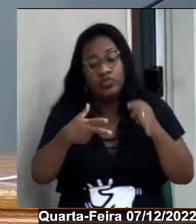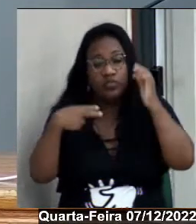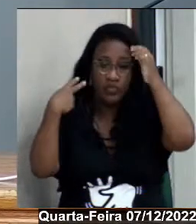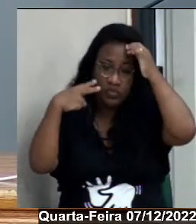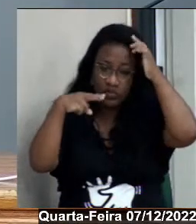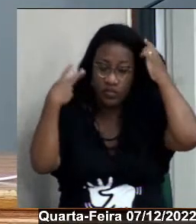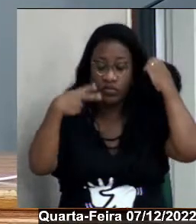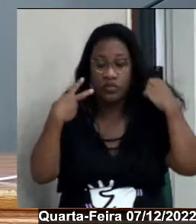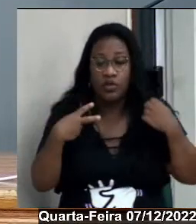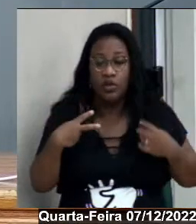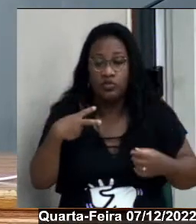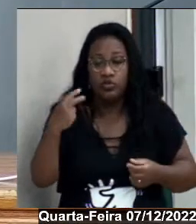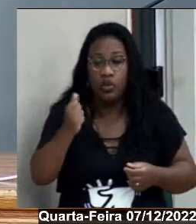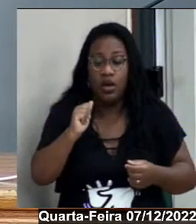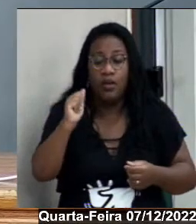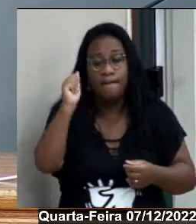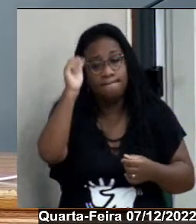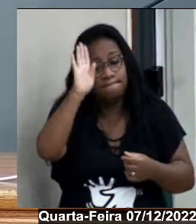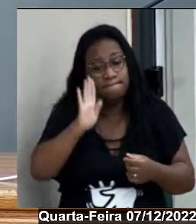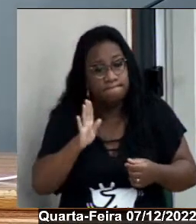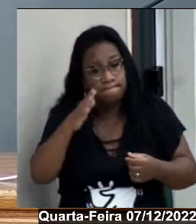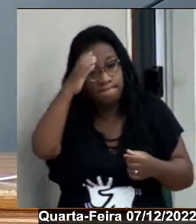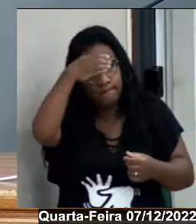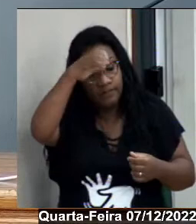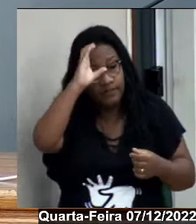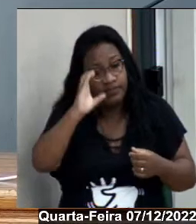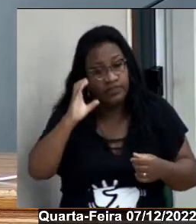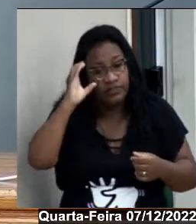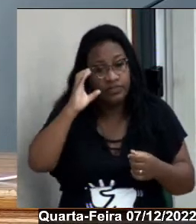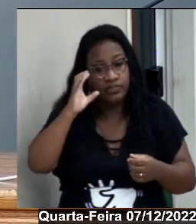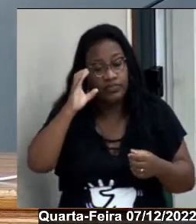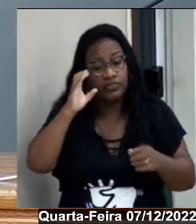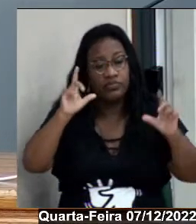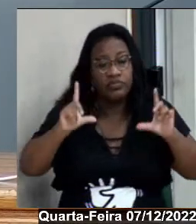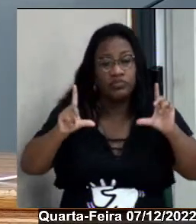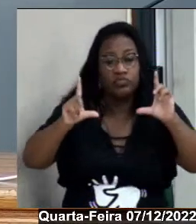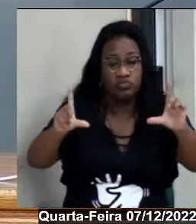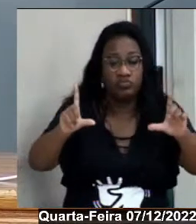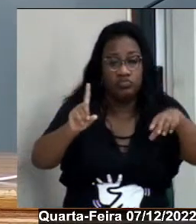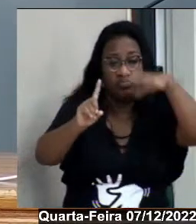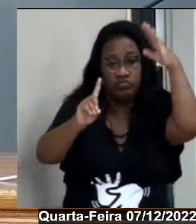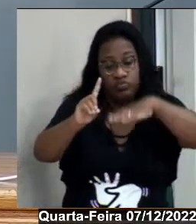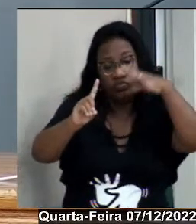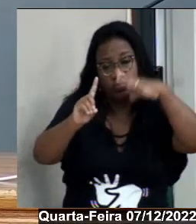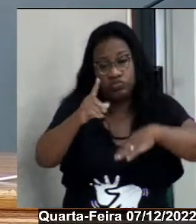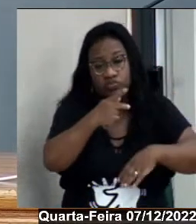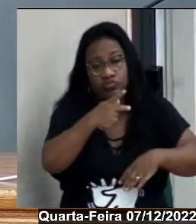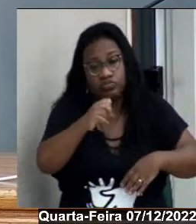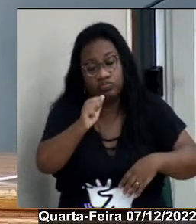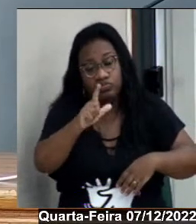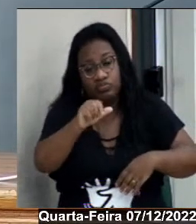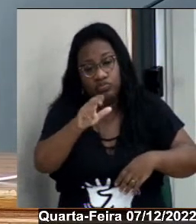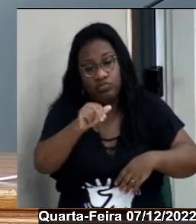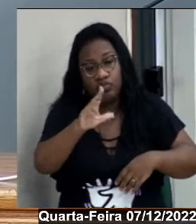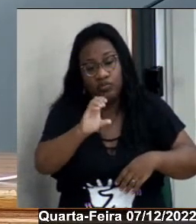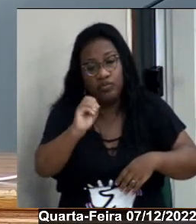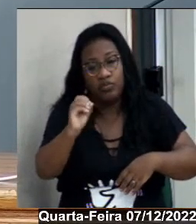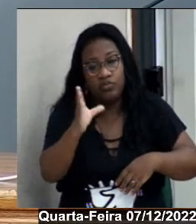da autoria do vereador João Antônio Girardi, dispõe sobre concessão de título cidadão embuense ao senhor Paulo